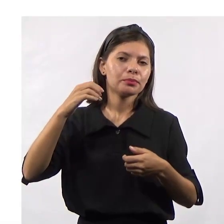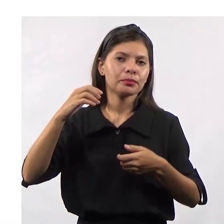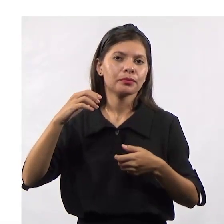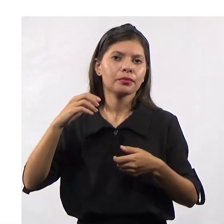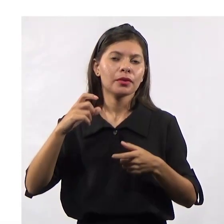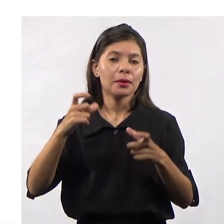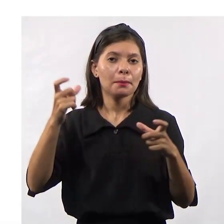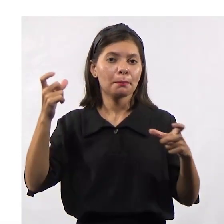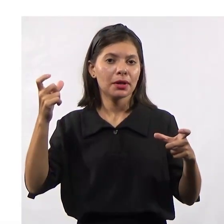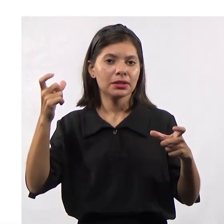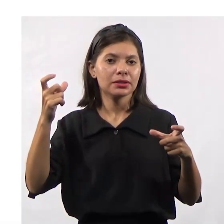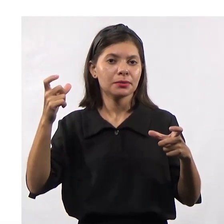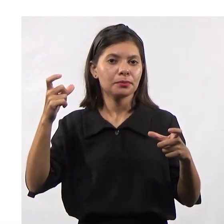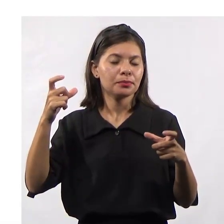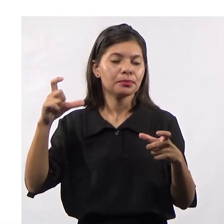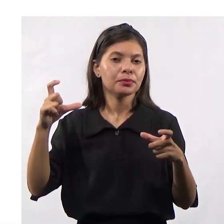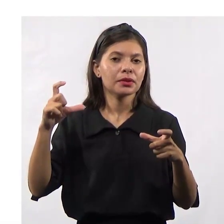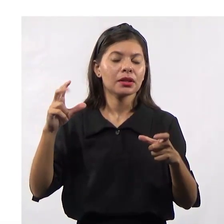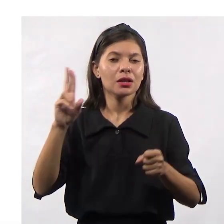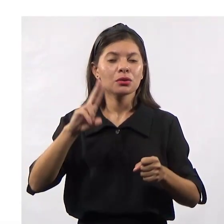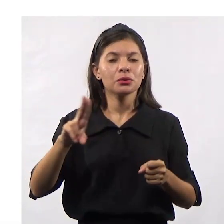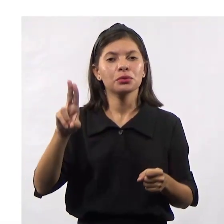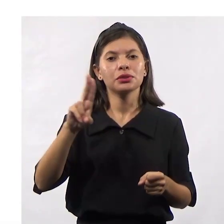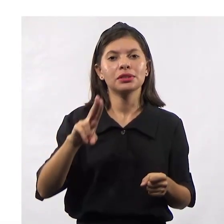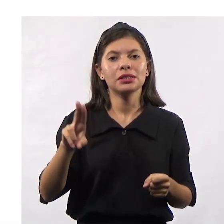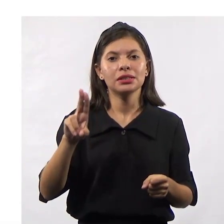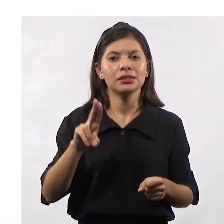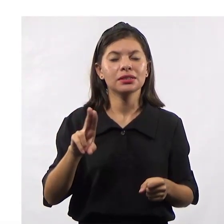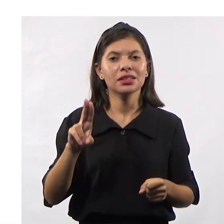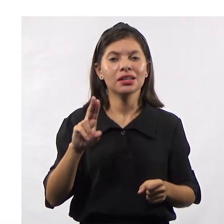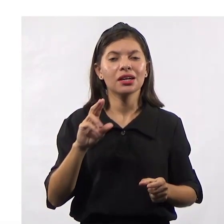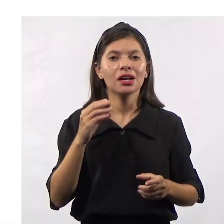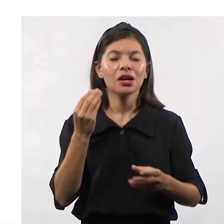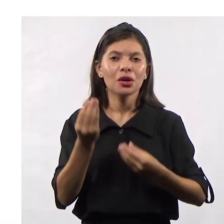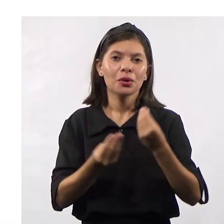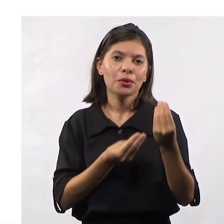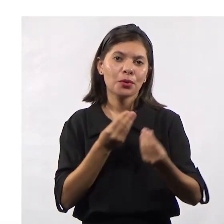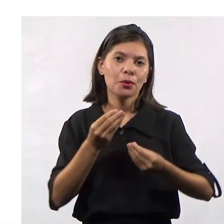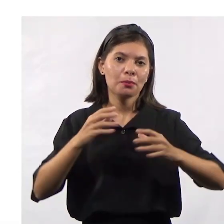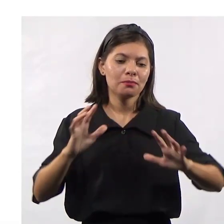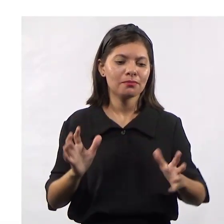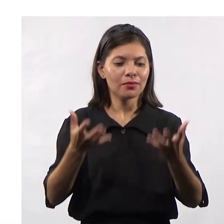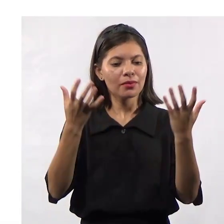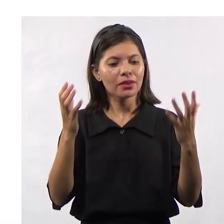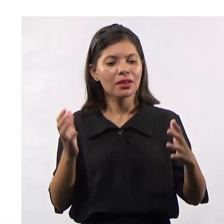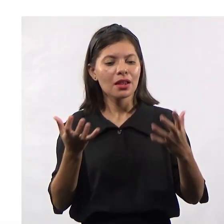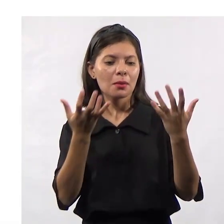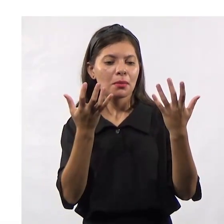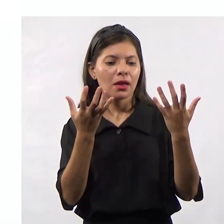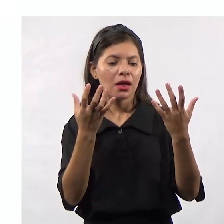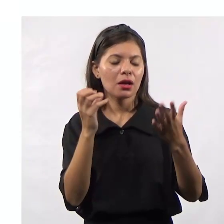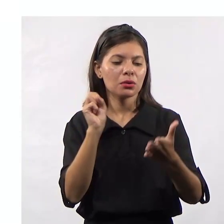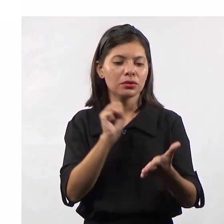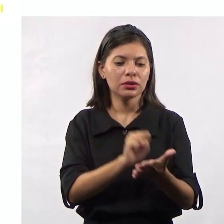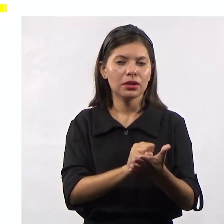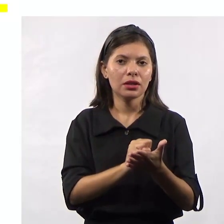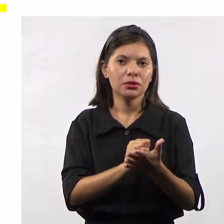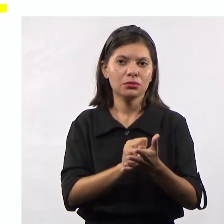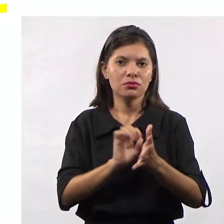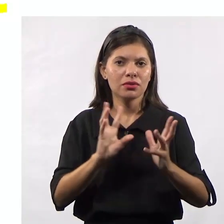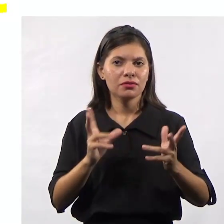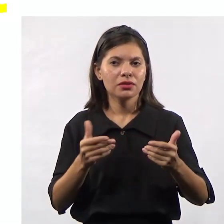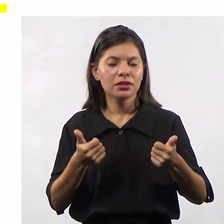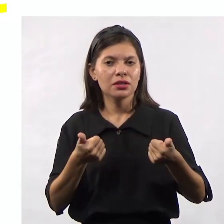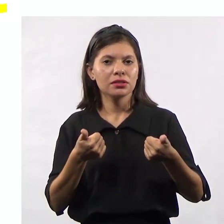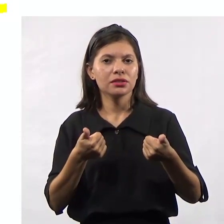Então, o julgamento por maior retorno econômico é utilizado exclusivamente para a celebração de contrato de eficiência